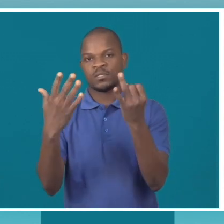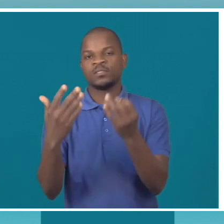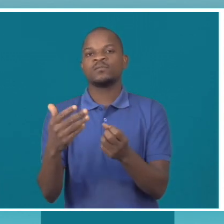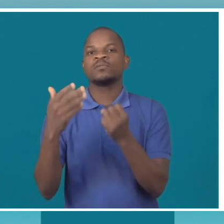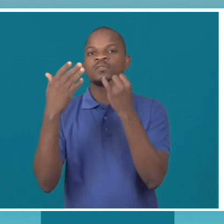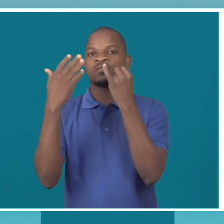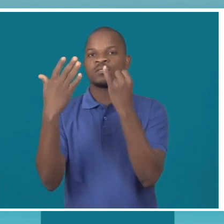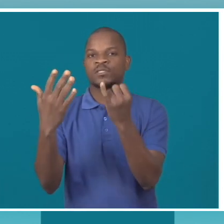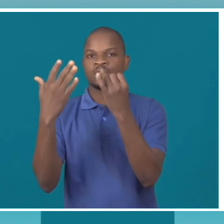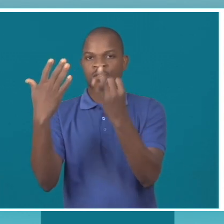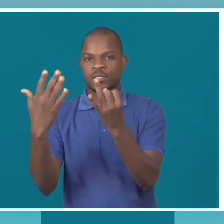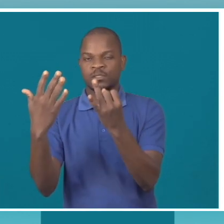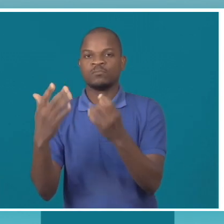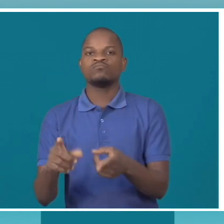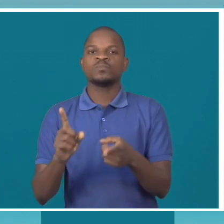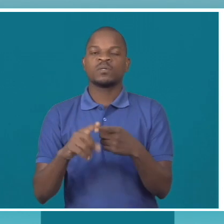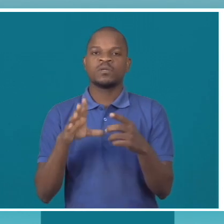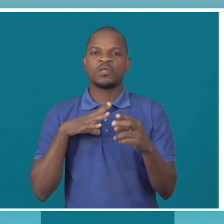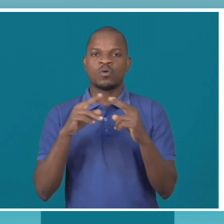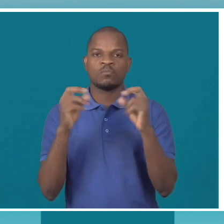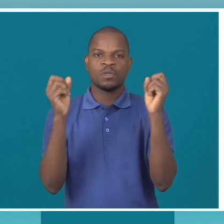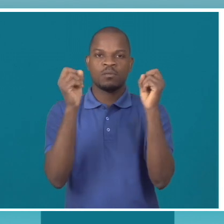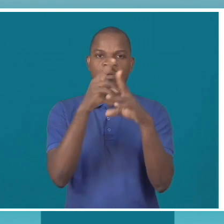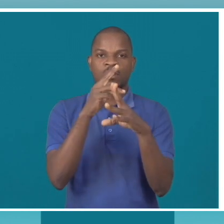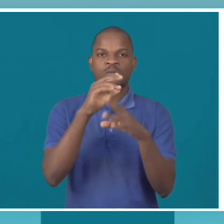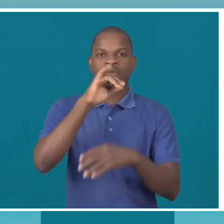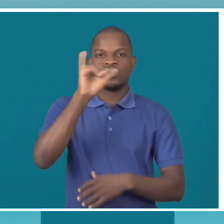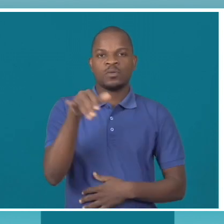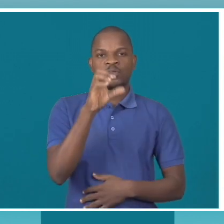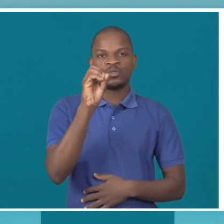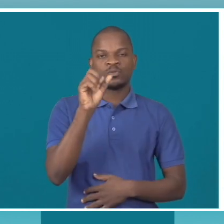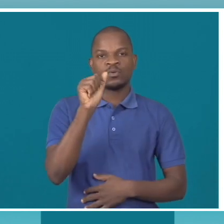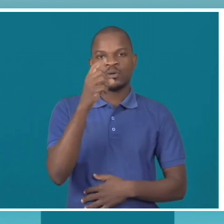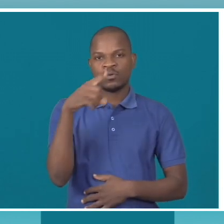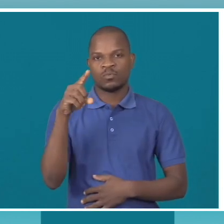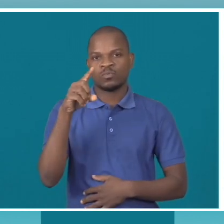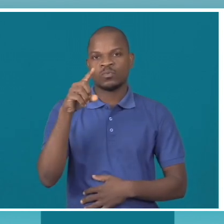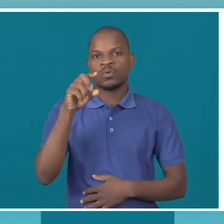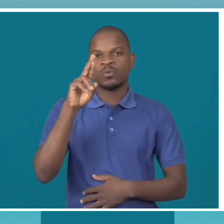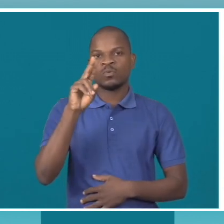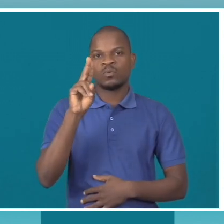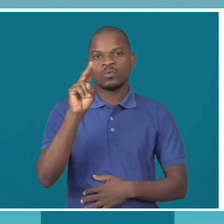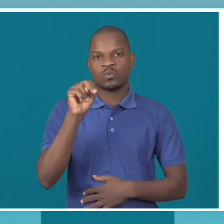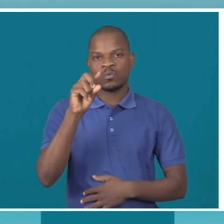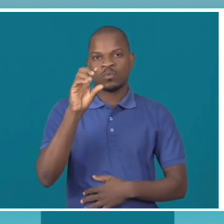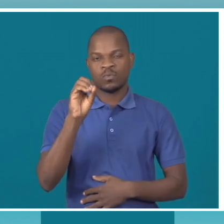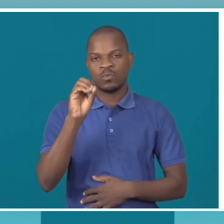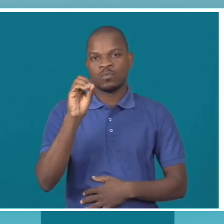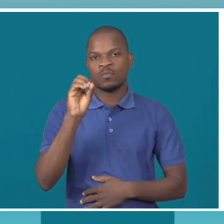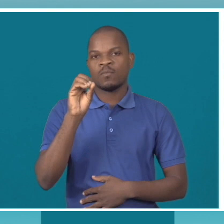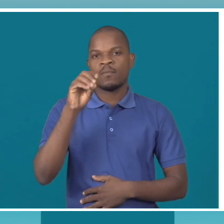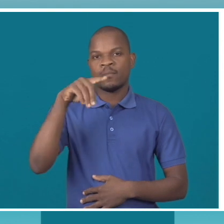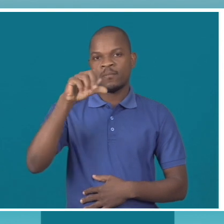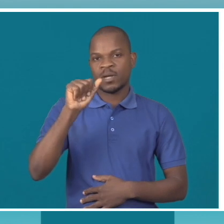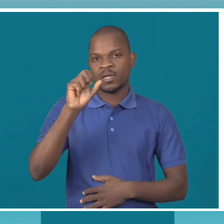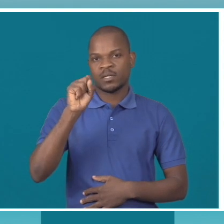8452767 e mail joaurungopasse arroba de e-mail ponto